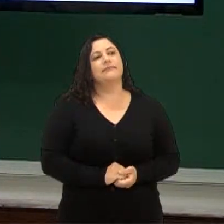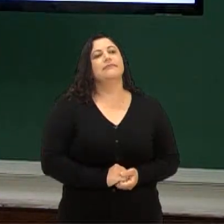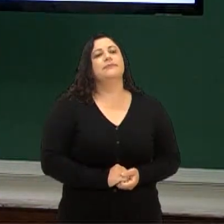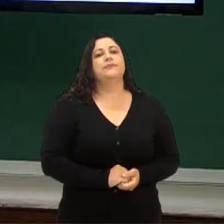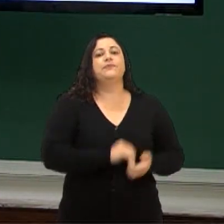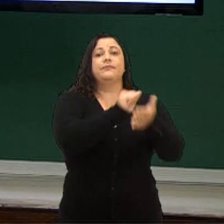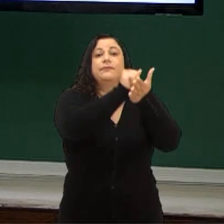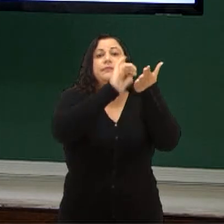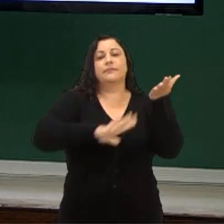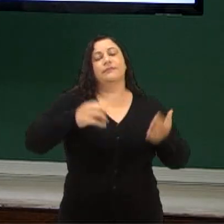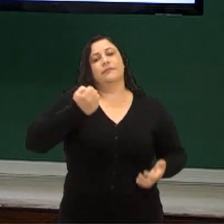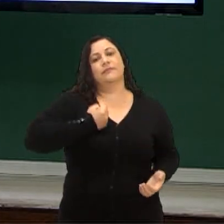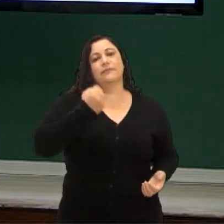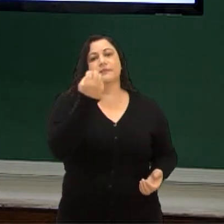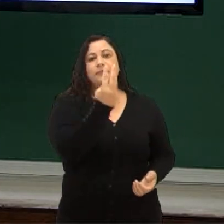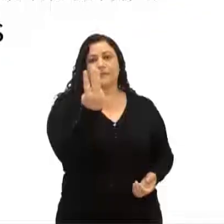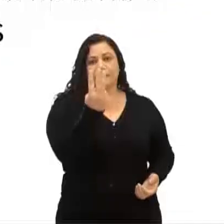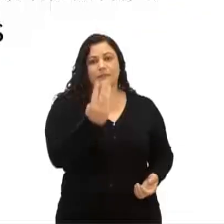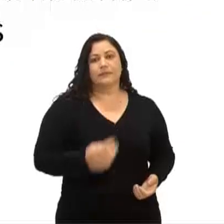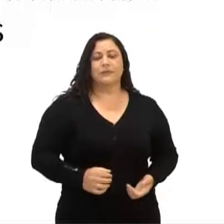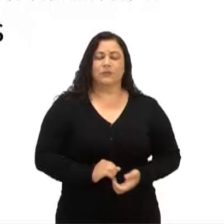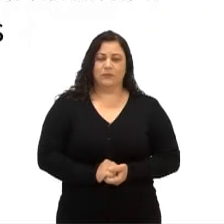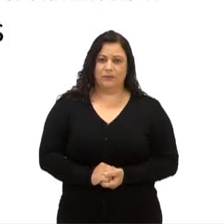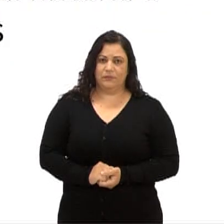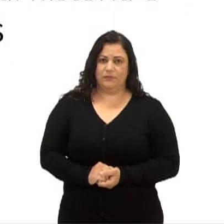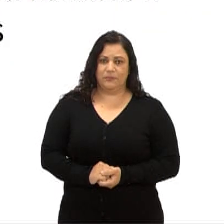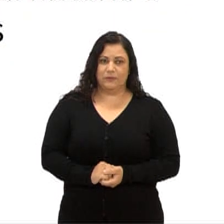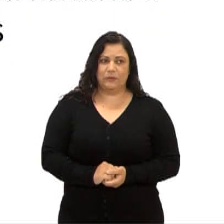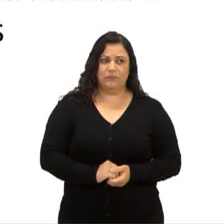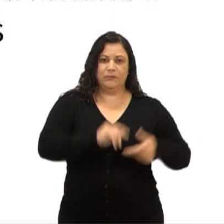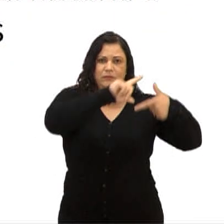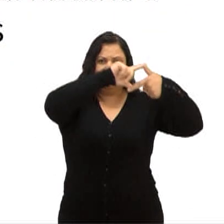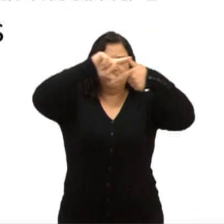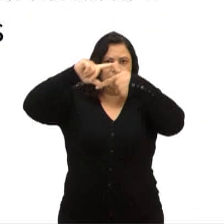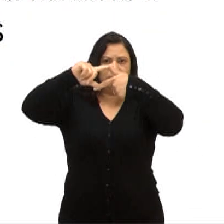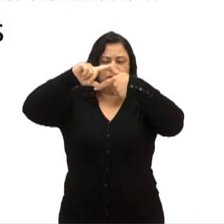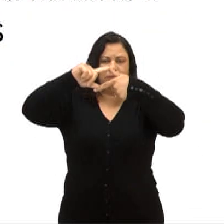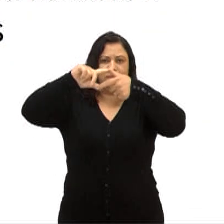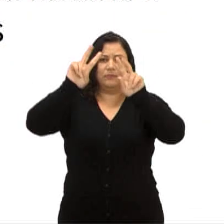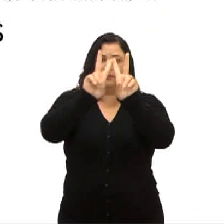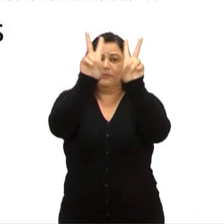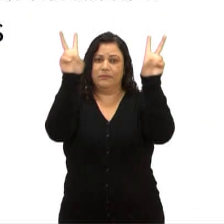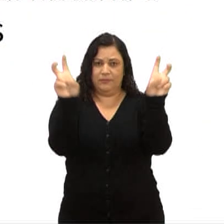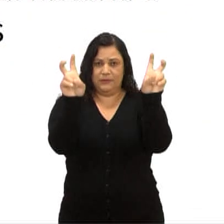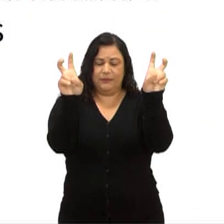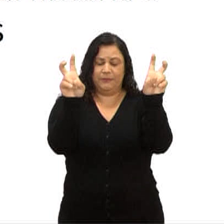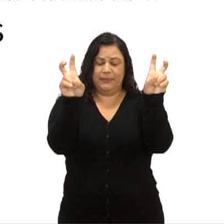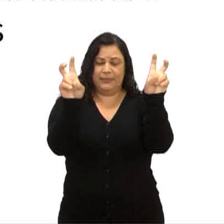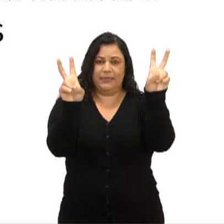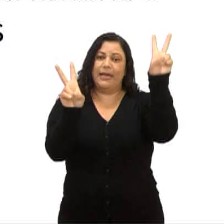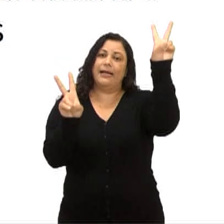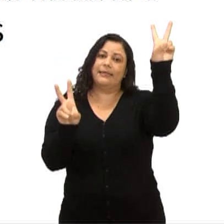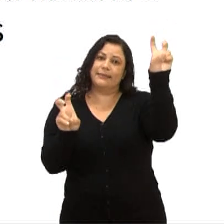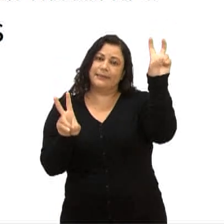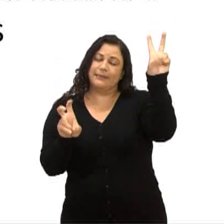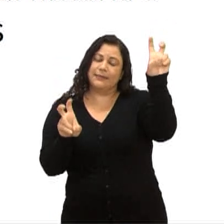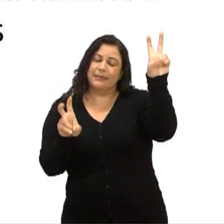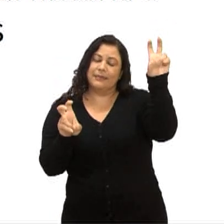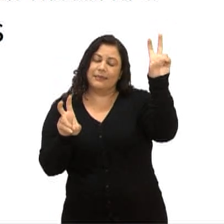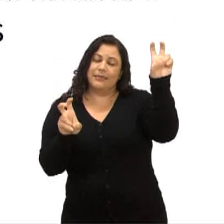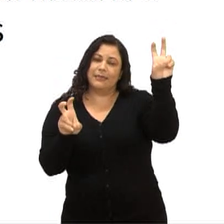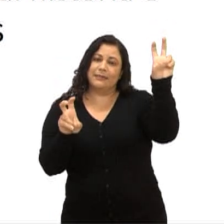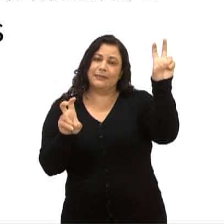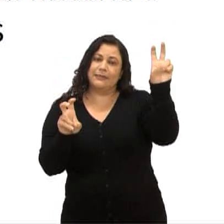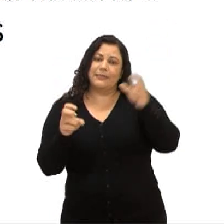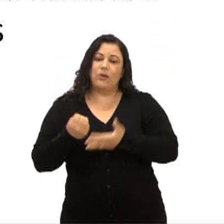Vamos para a atividade 3 agora. Na tirinha, há uma citação, uma obra infantil. Qual história